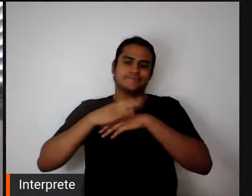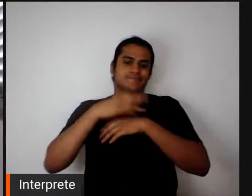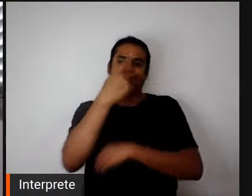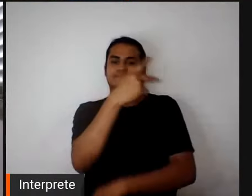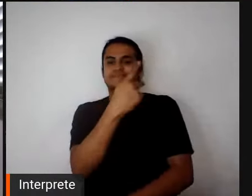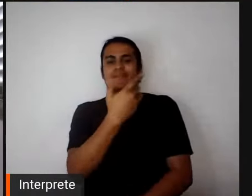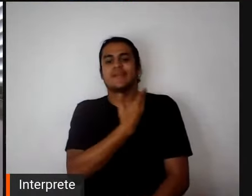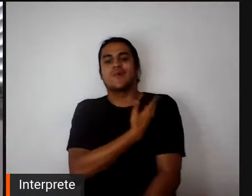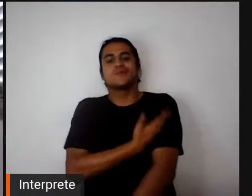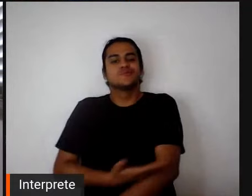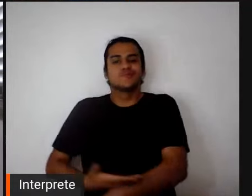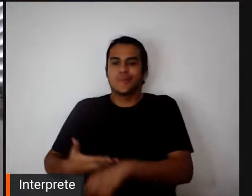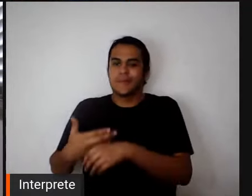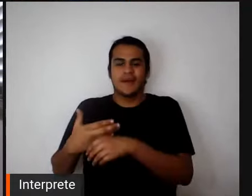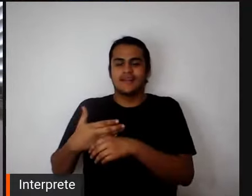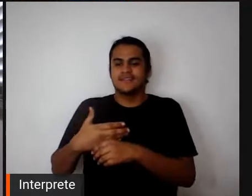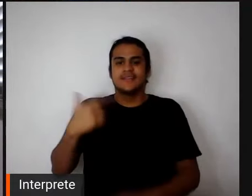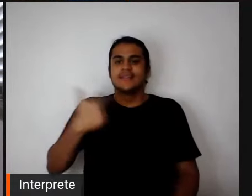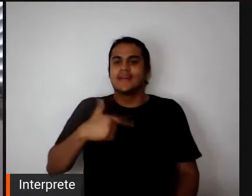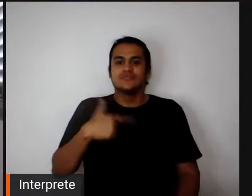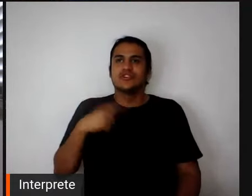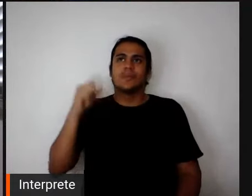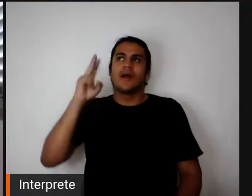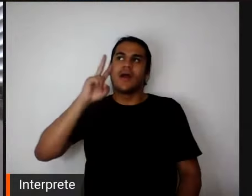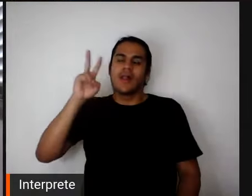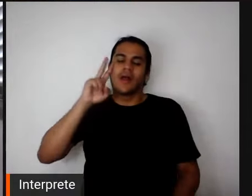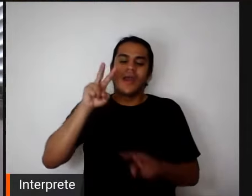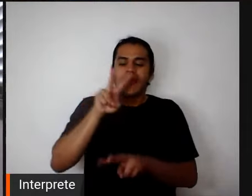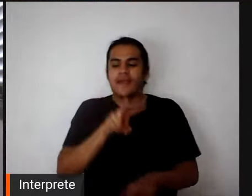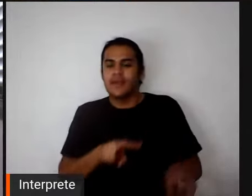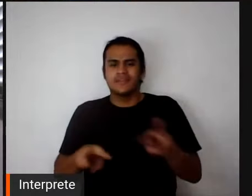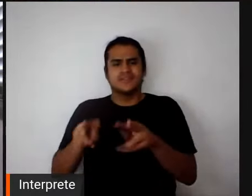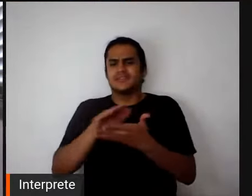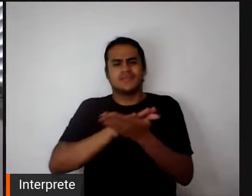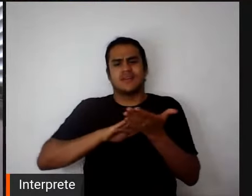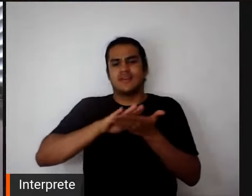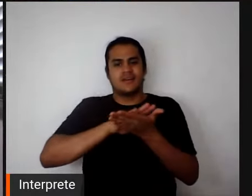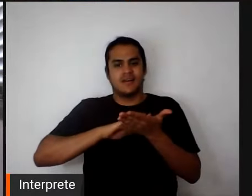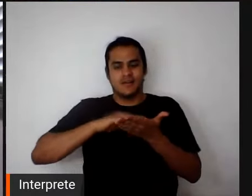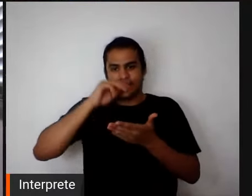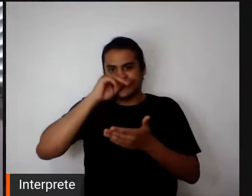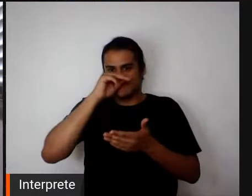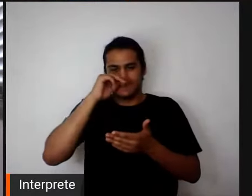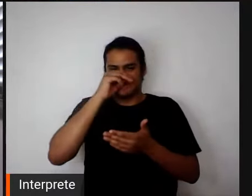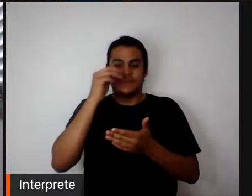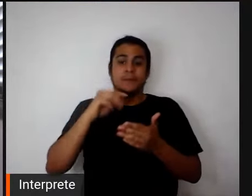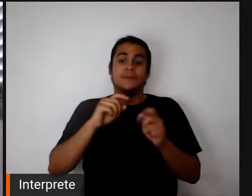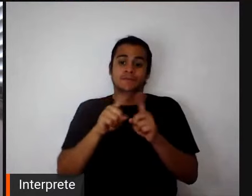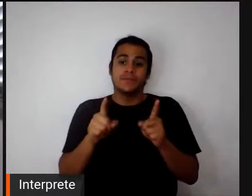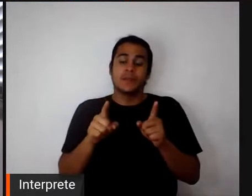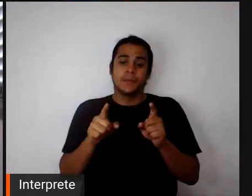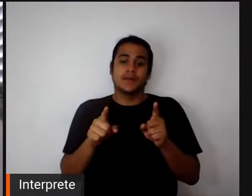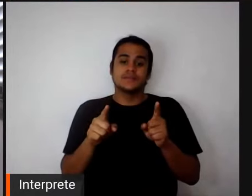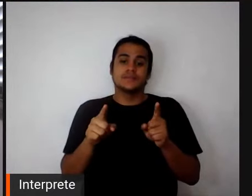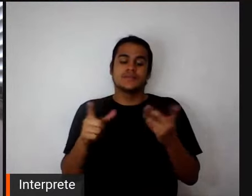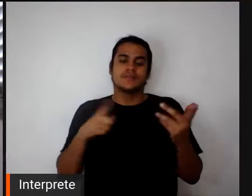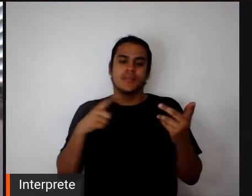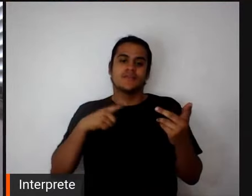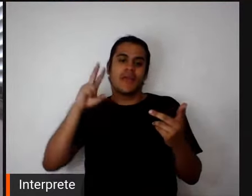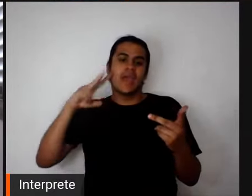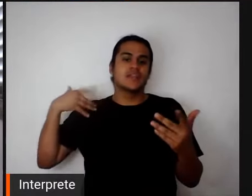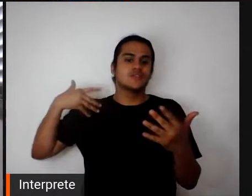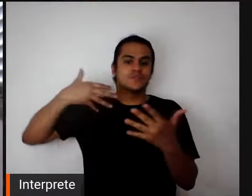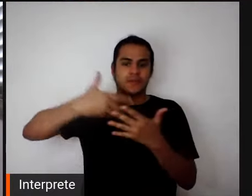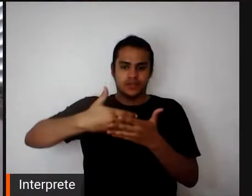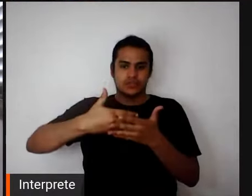tipo de exposição que eu vou comentar brevemente depois, mas dizer que a partir dessa retrospectiva, né, montada